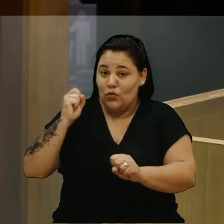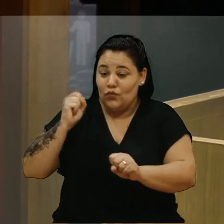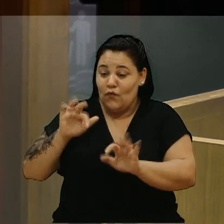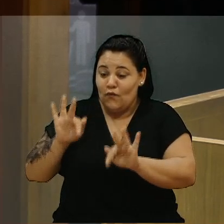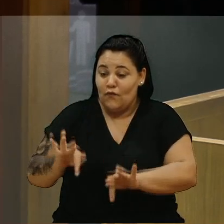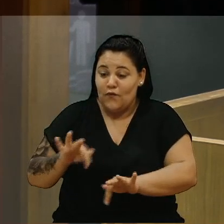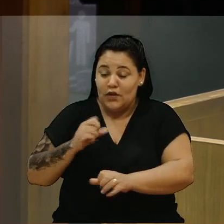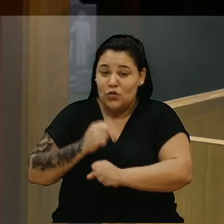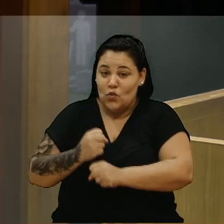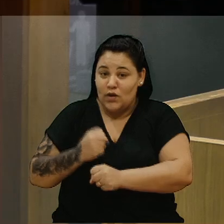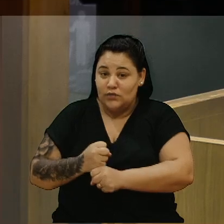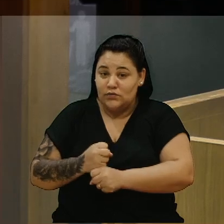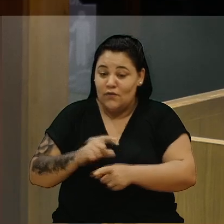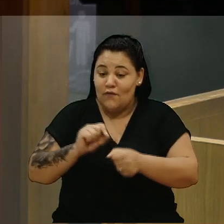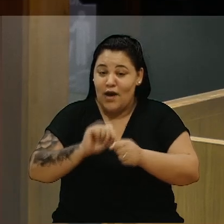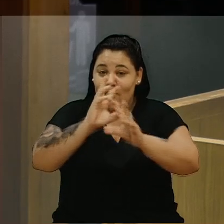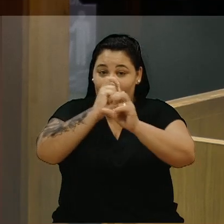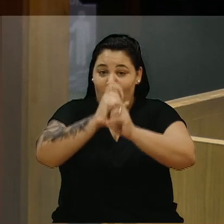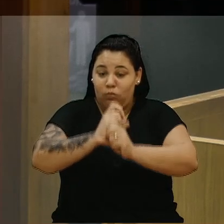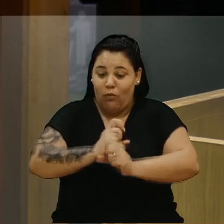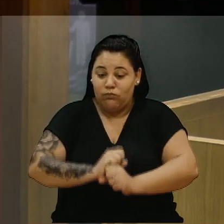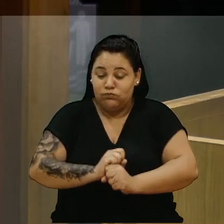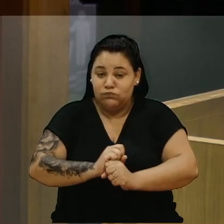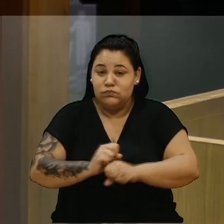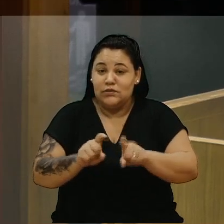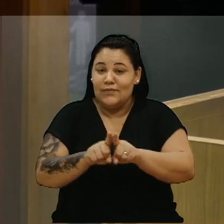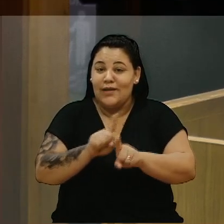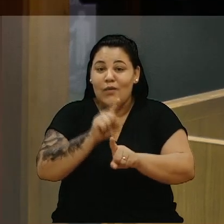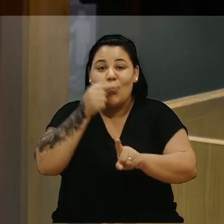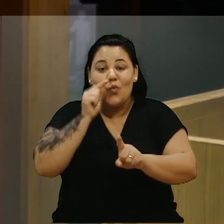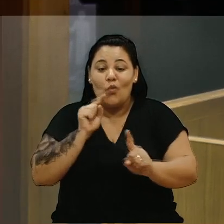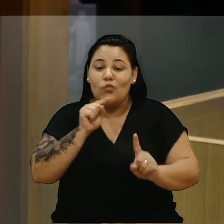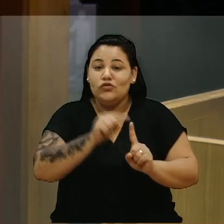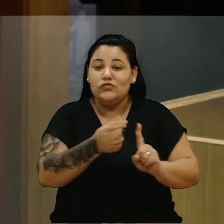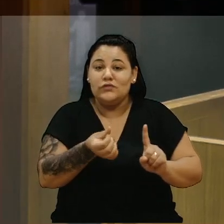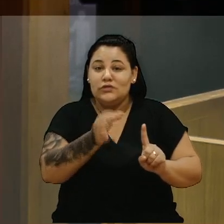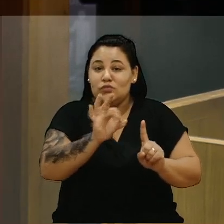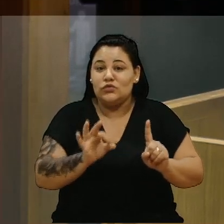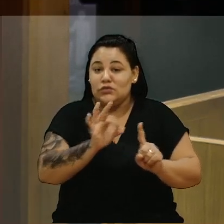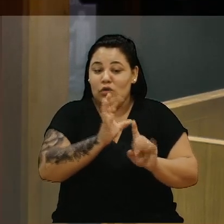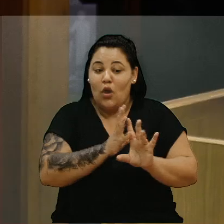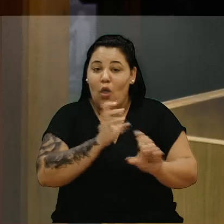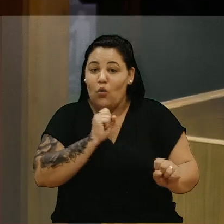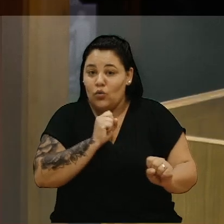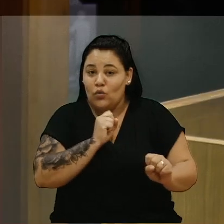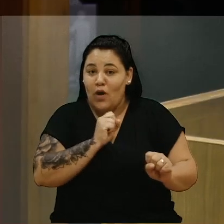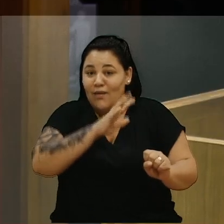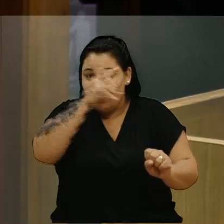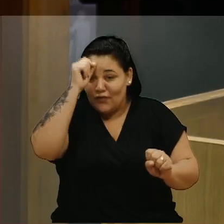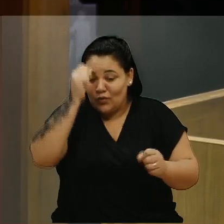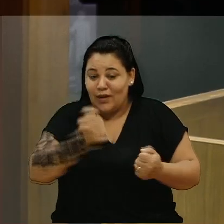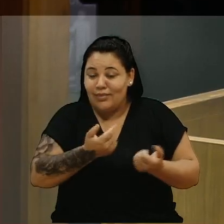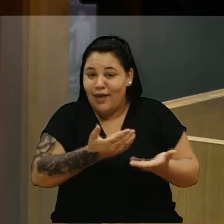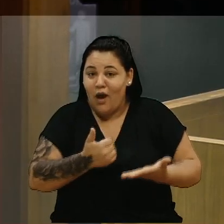ano, faz o cálculo, não atingiu 6% de lucro, a prefeitura dá um